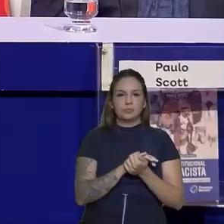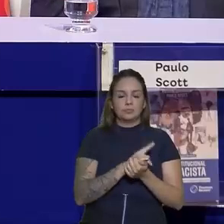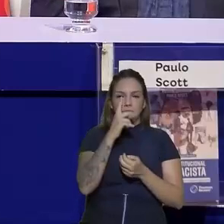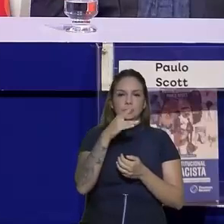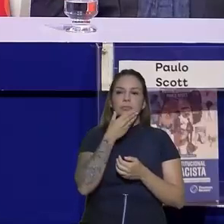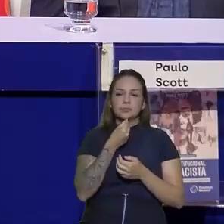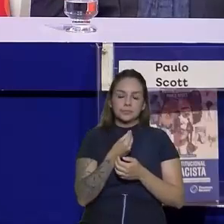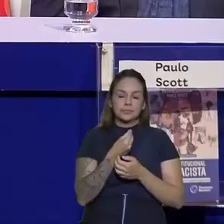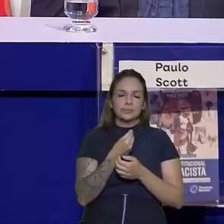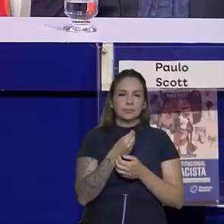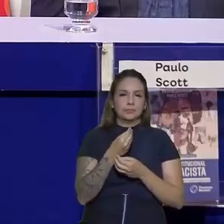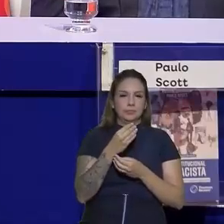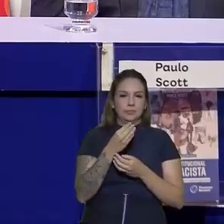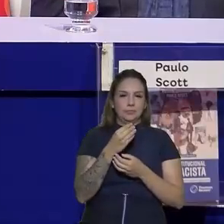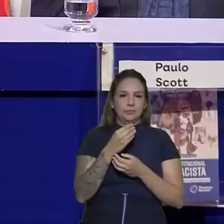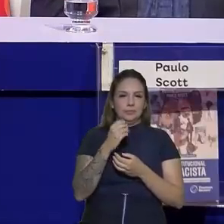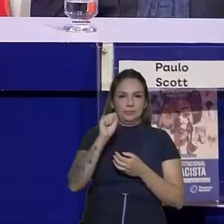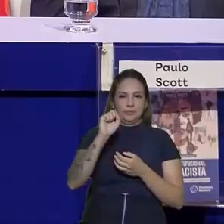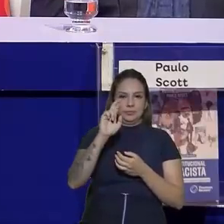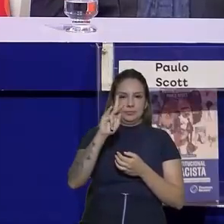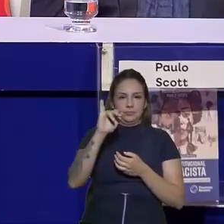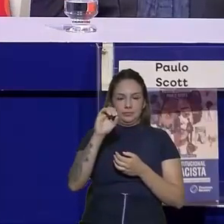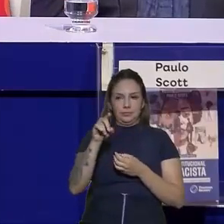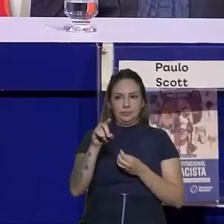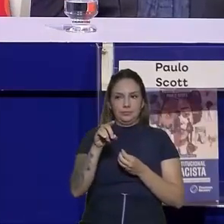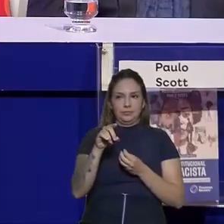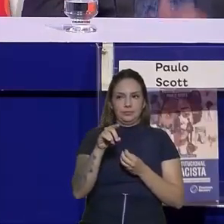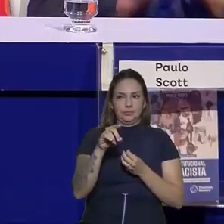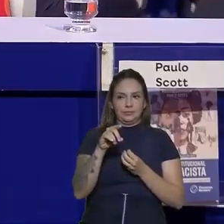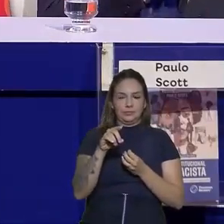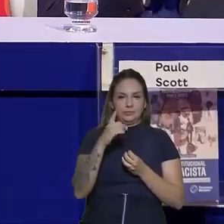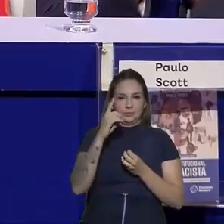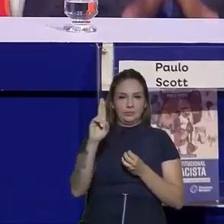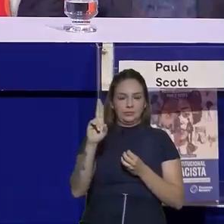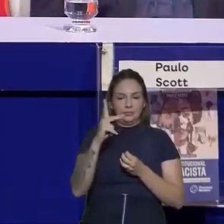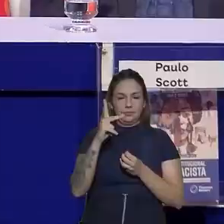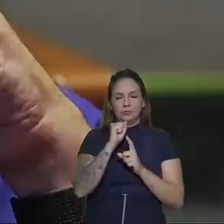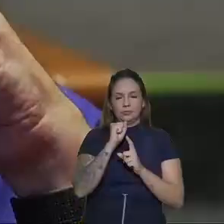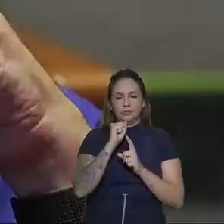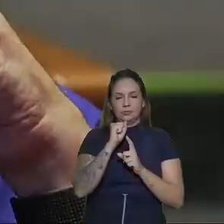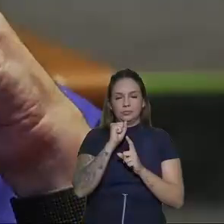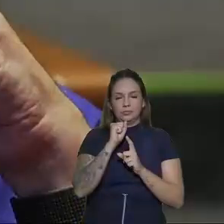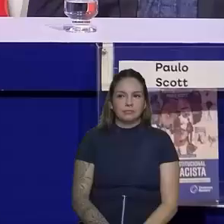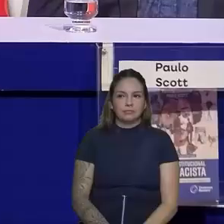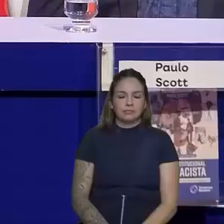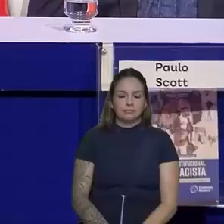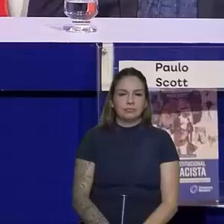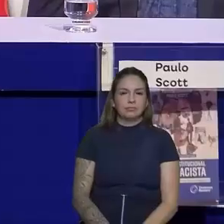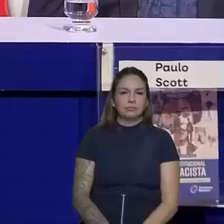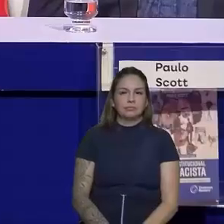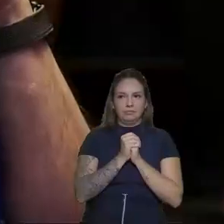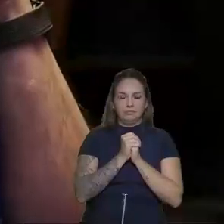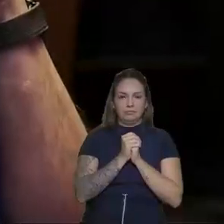um irmão querido que a vida me deu, que é Sérgio Abranches, que é o doutor, pós-doutor, politólogo. E eu me